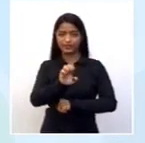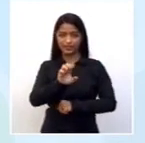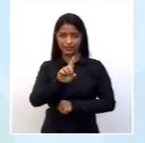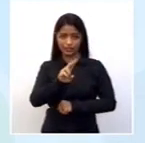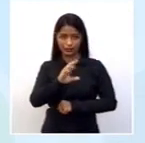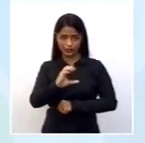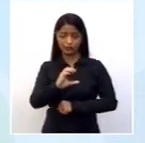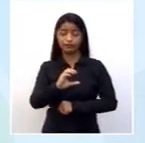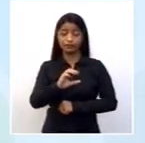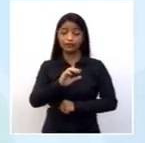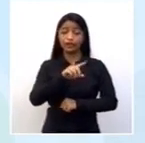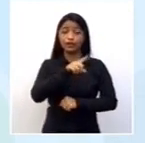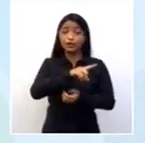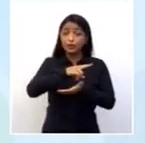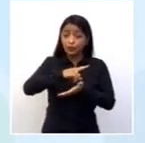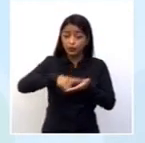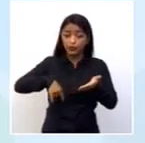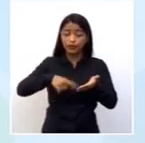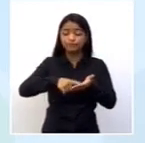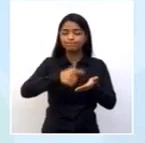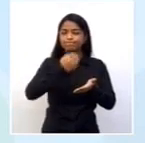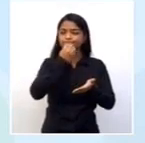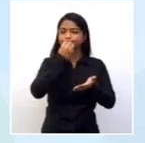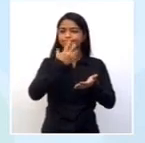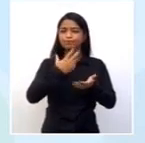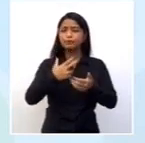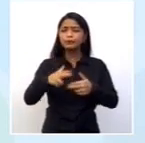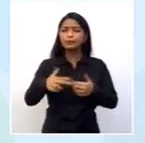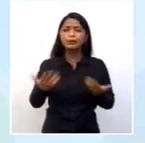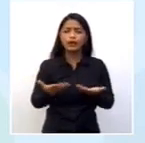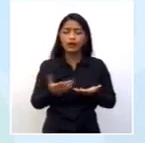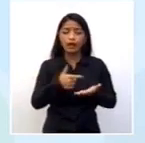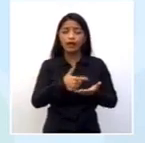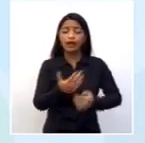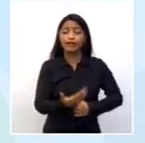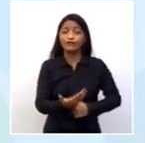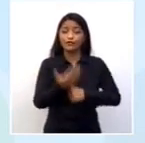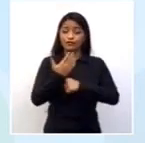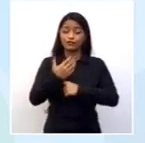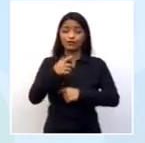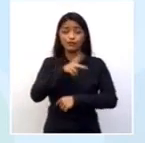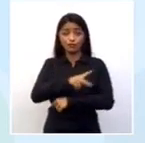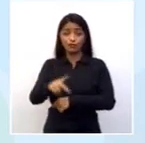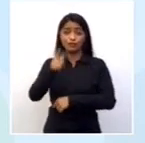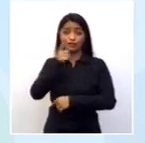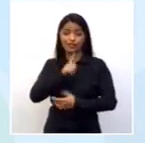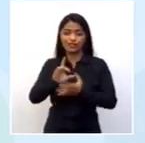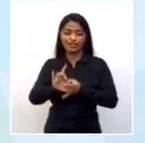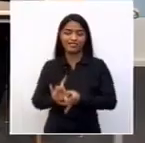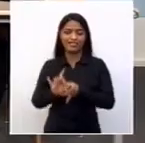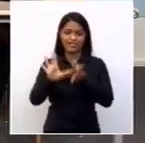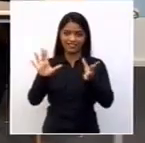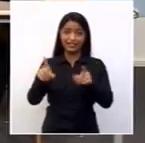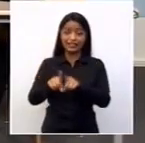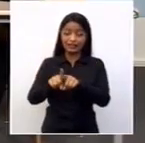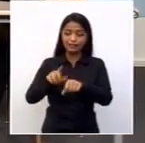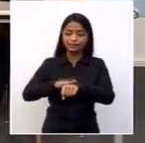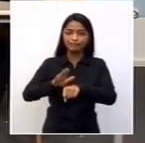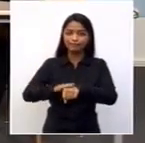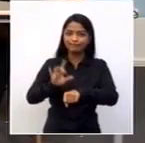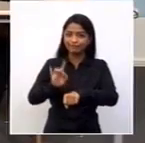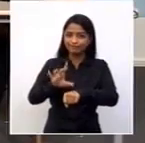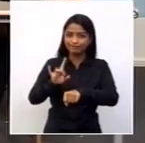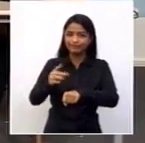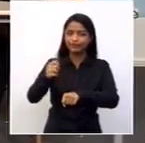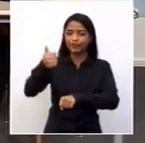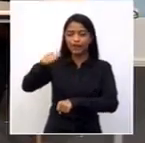esse documento ele traz uma liberdade e uma autonomia para as práticas do professor em relação às avaliações, né?